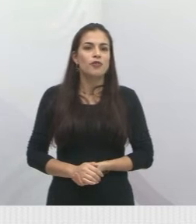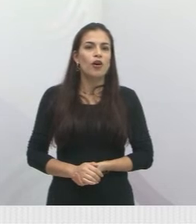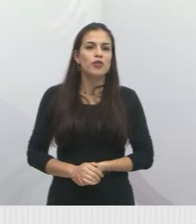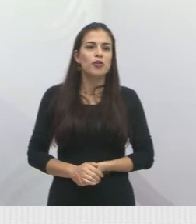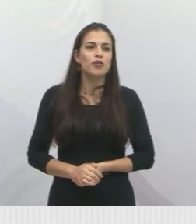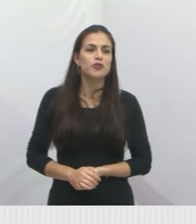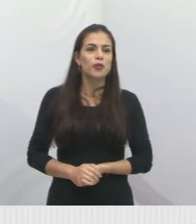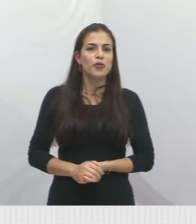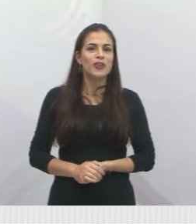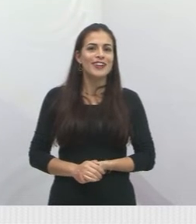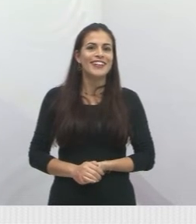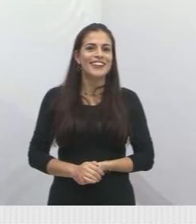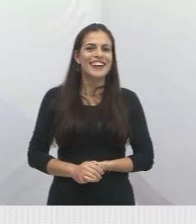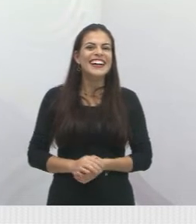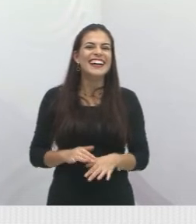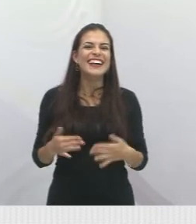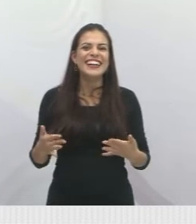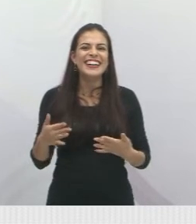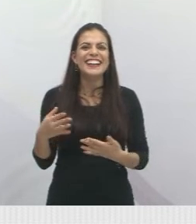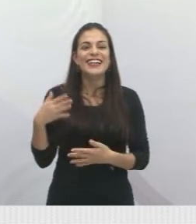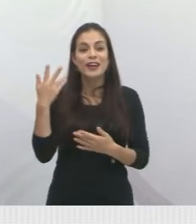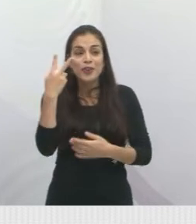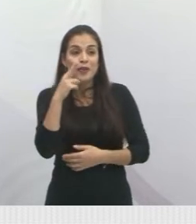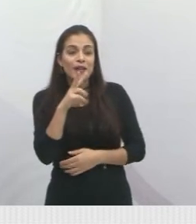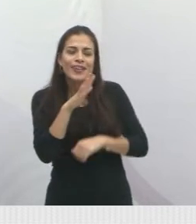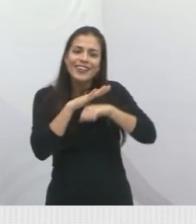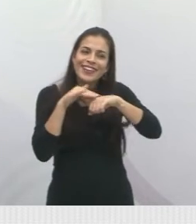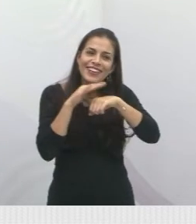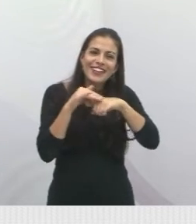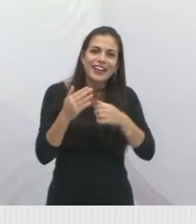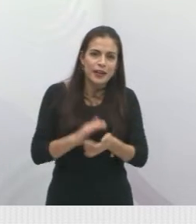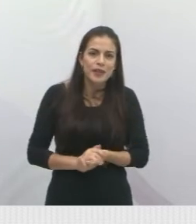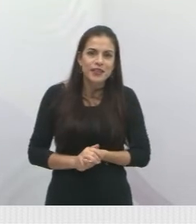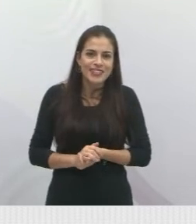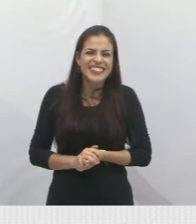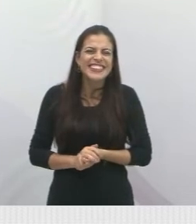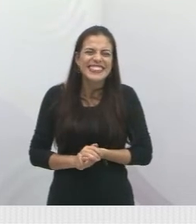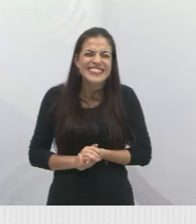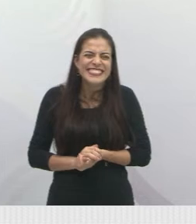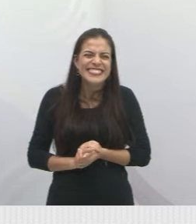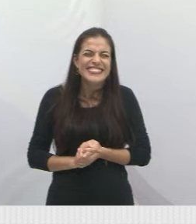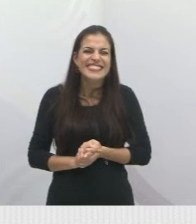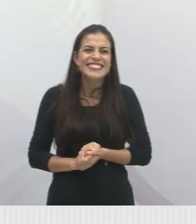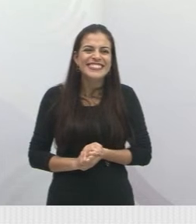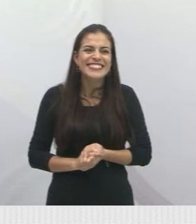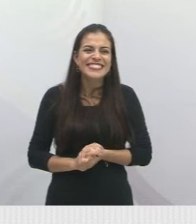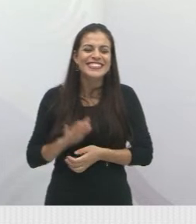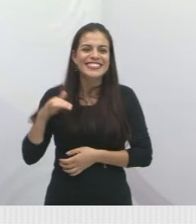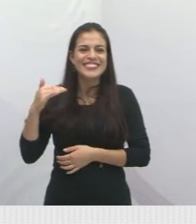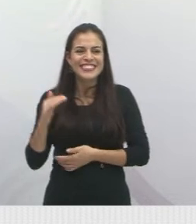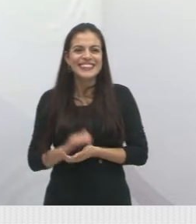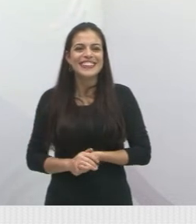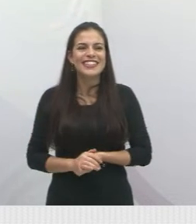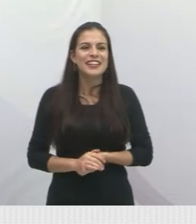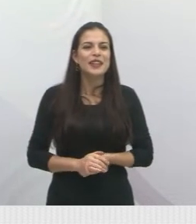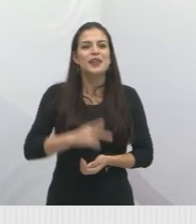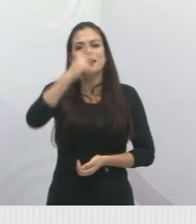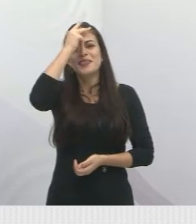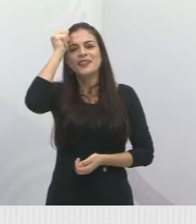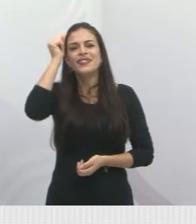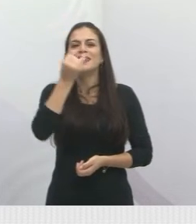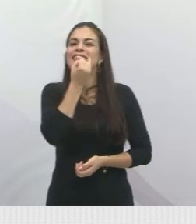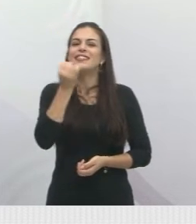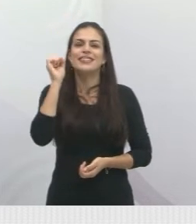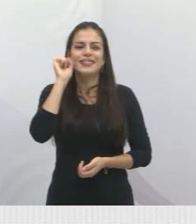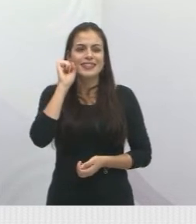tão precioso para com nossa cidade. Na próxima imagem aí estavam prefeito Isaías,